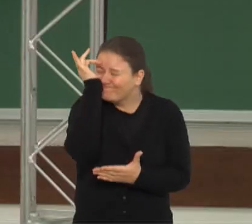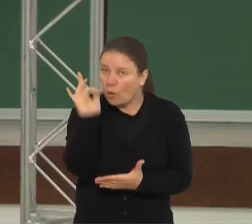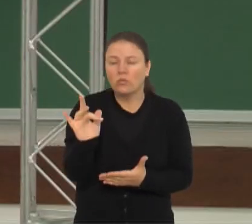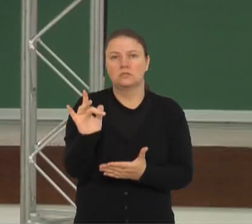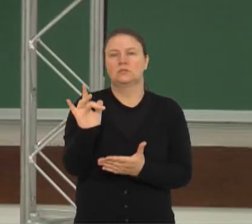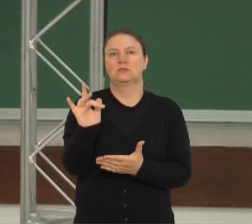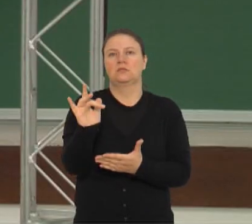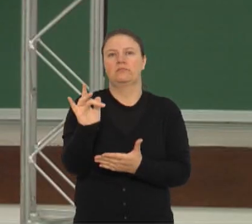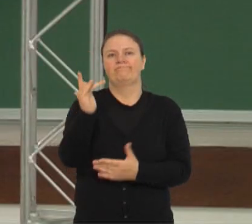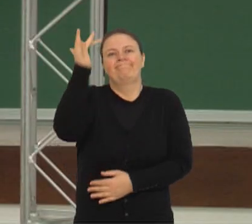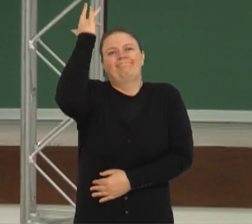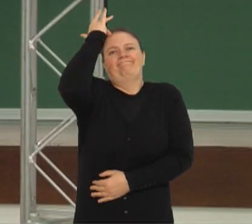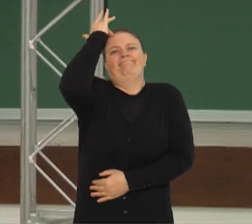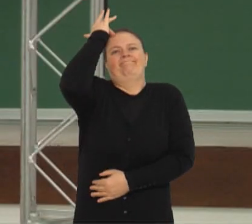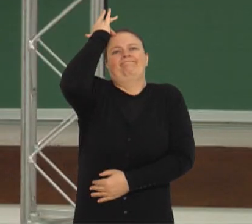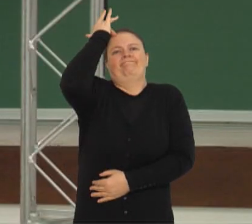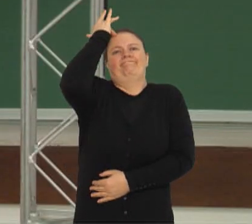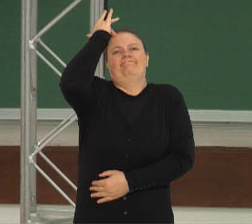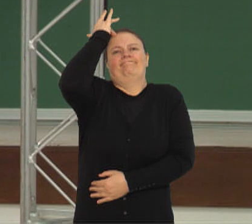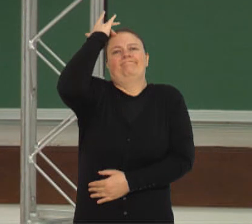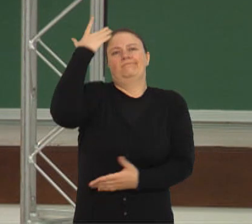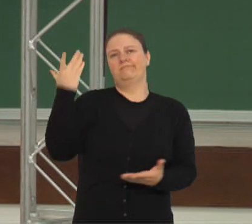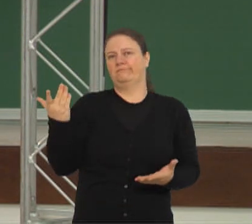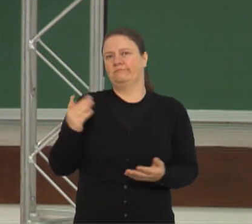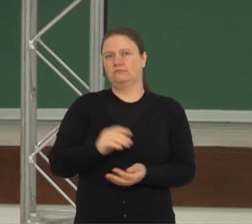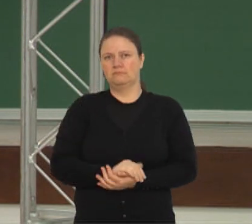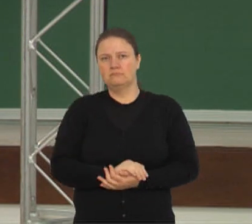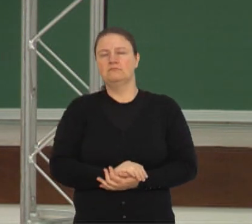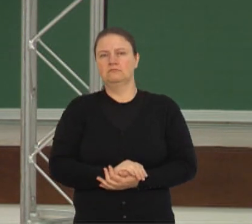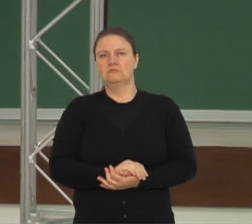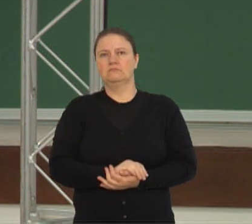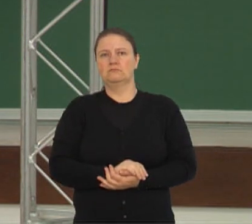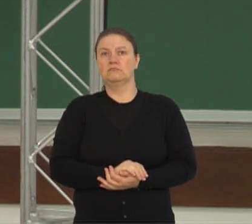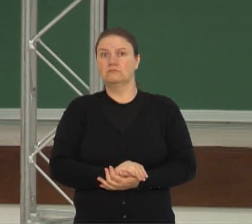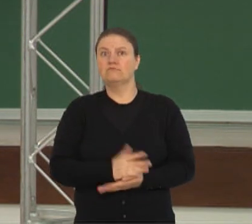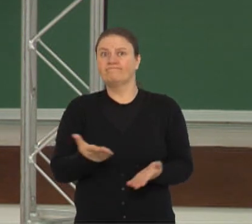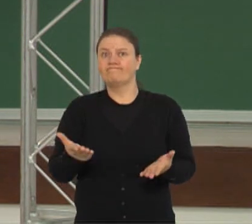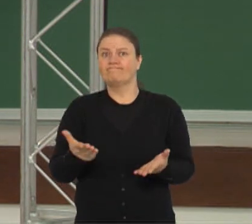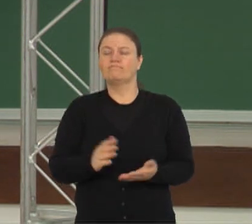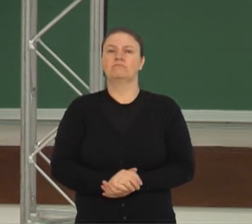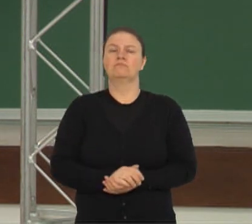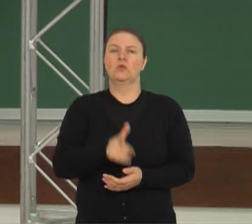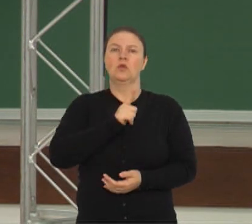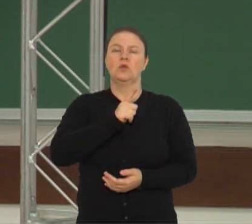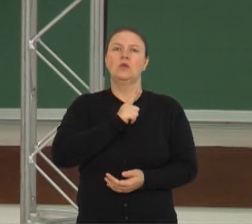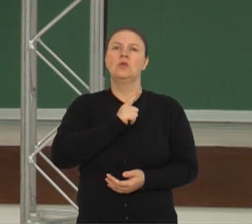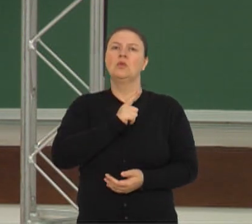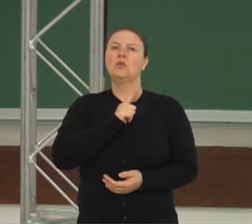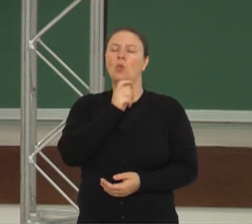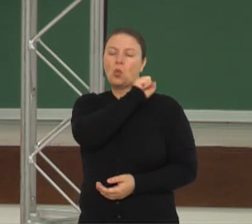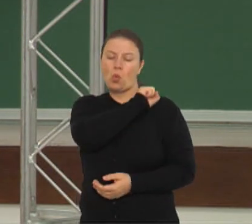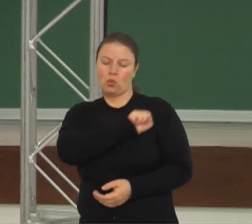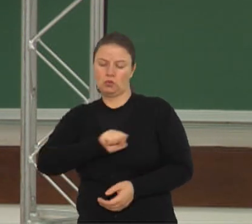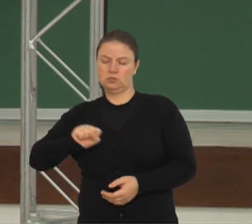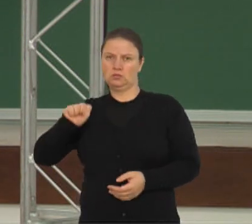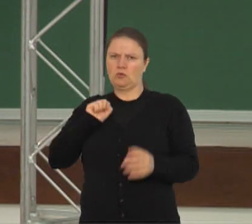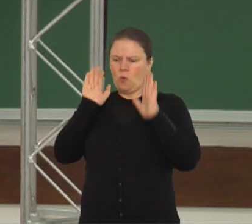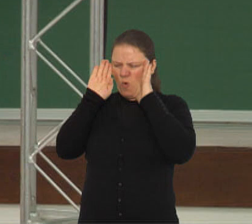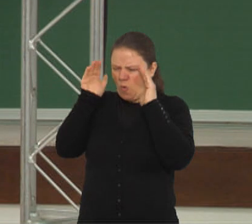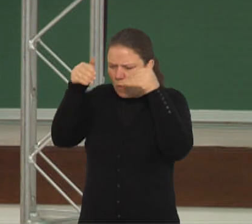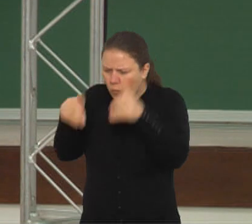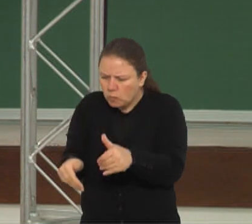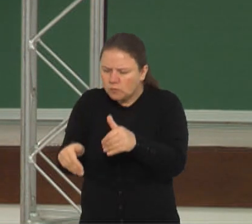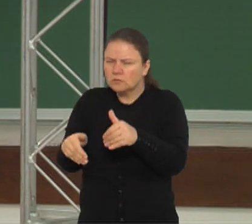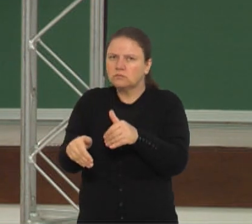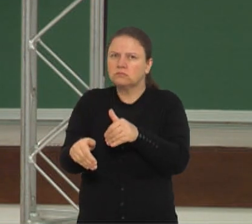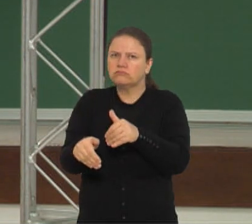melhor essas palavras. Olha só, o Sócrates está centrado na questão do conhecimento. Para